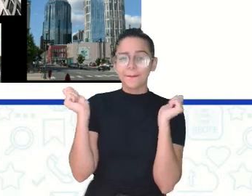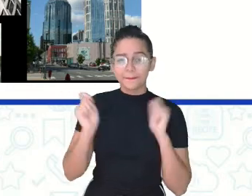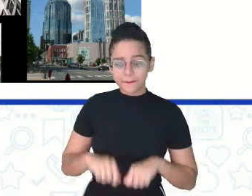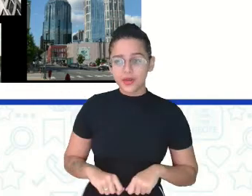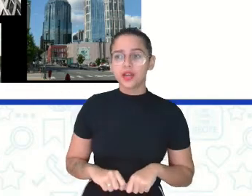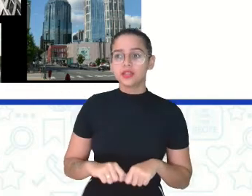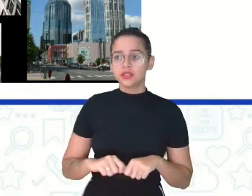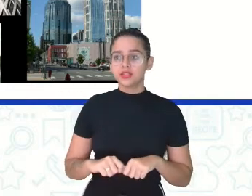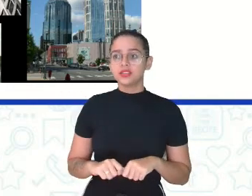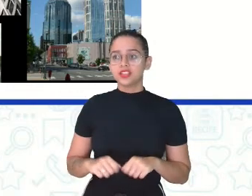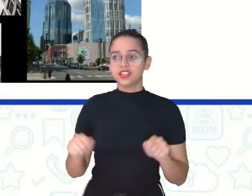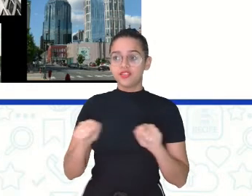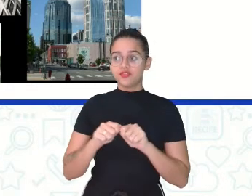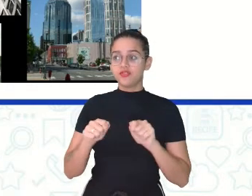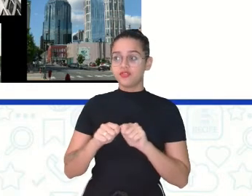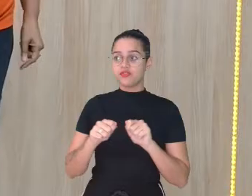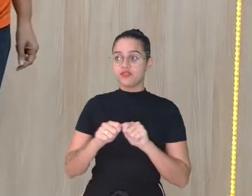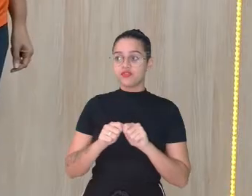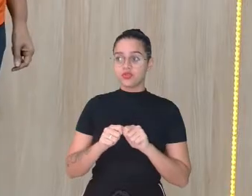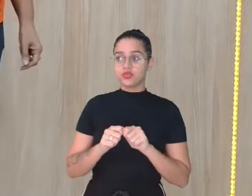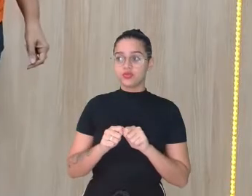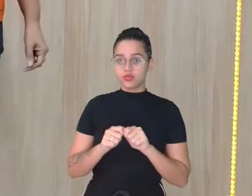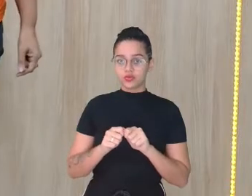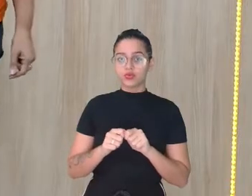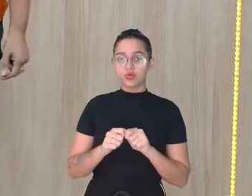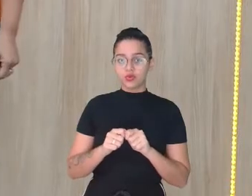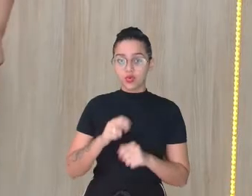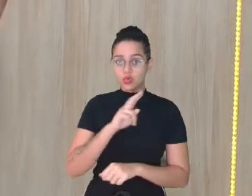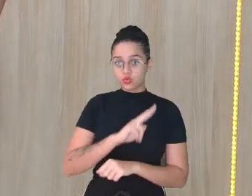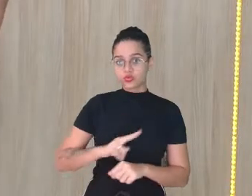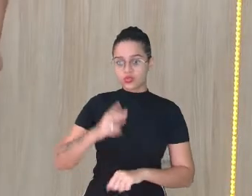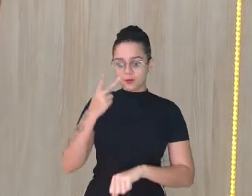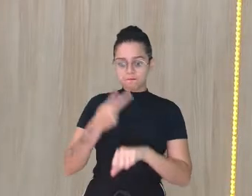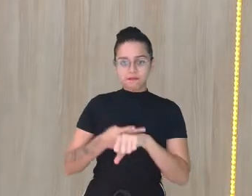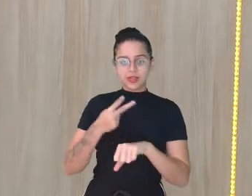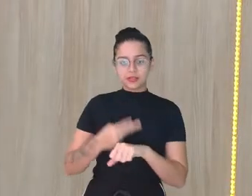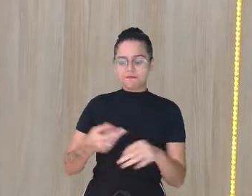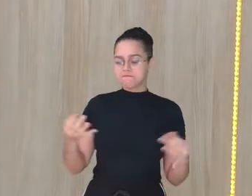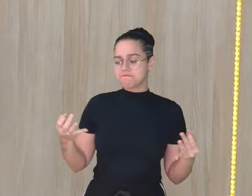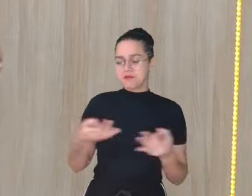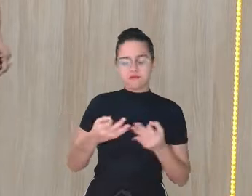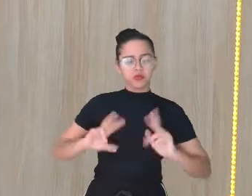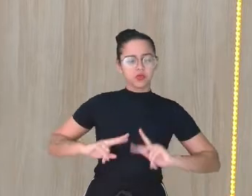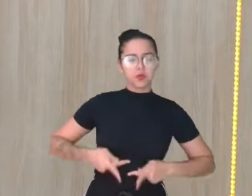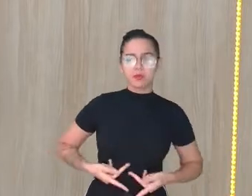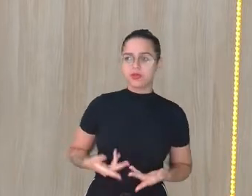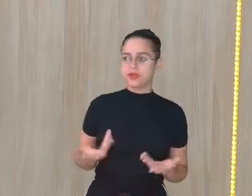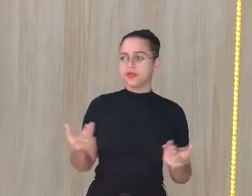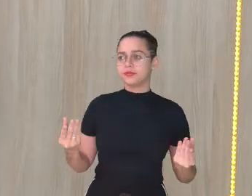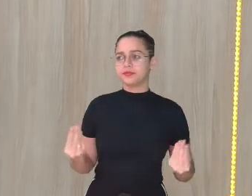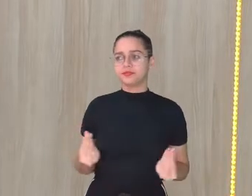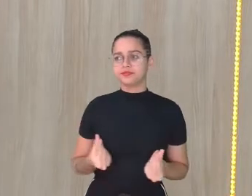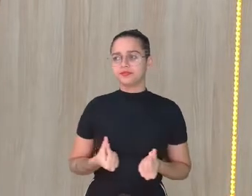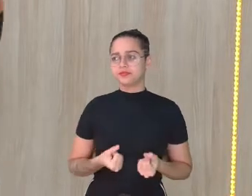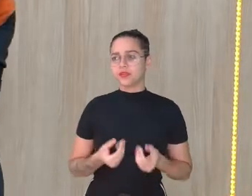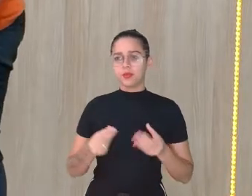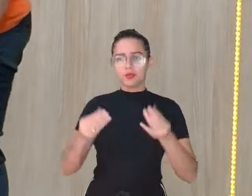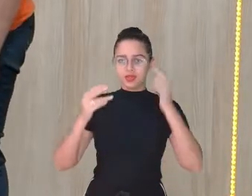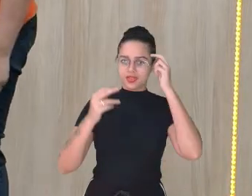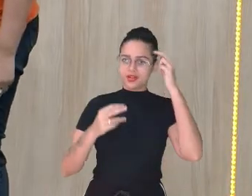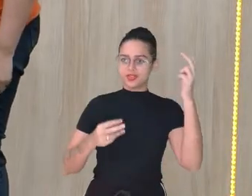foram capazes de ser feitas no concreto. Perfeito, assim, gente. O ser humano é muito